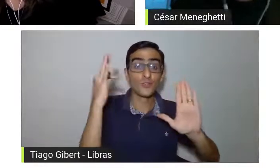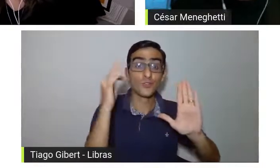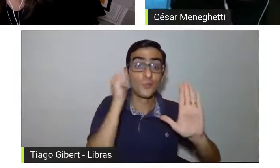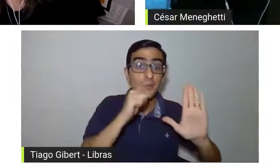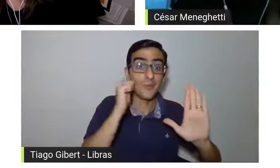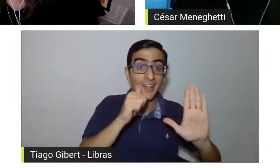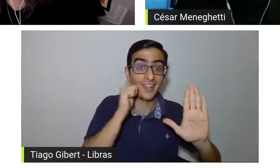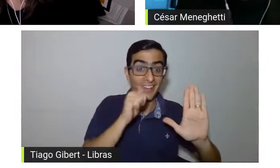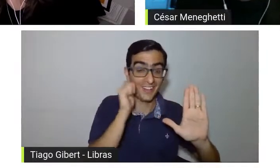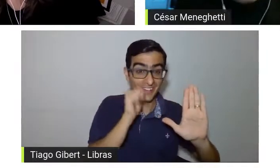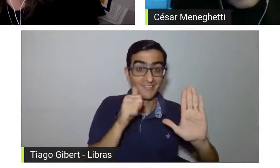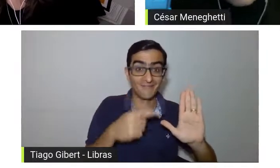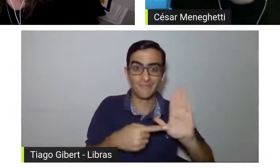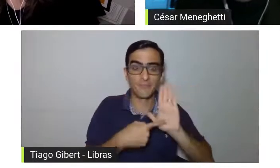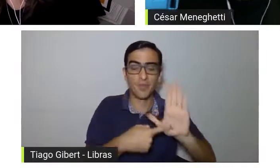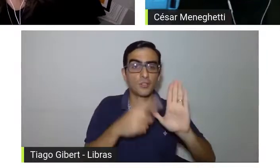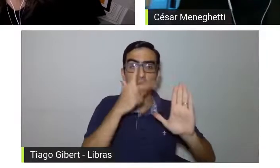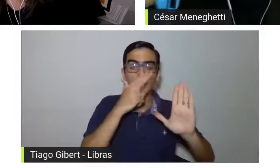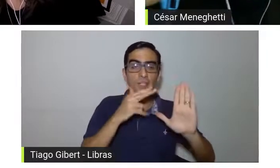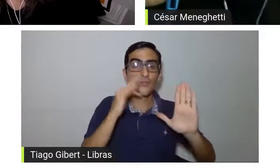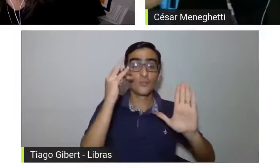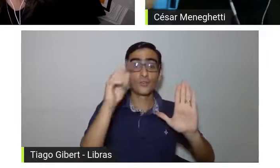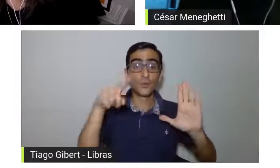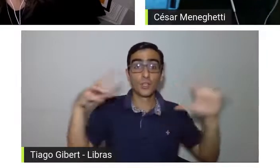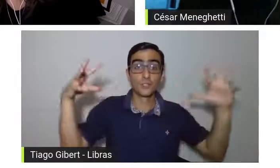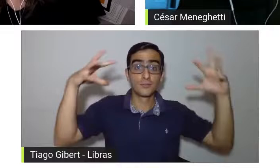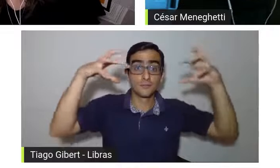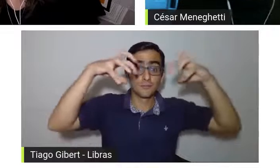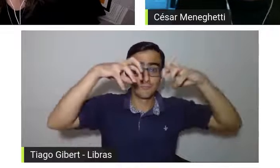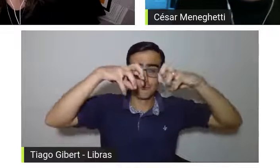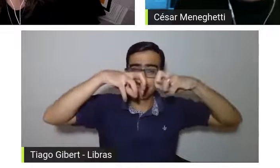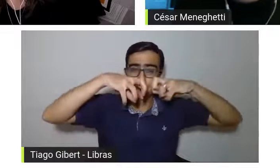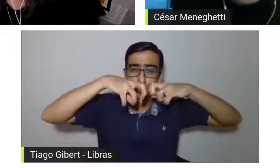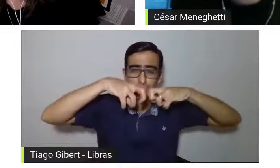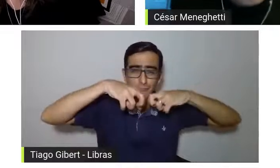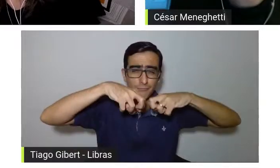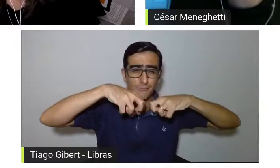ali, é um futuro obscuro, um futuro